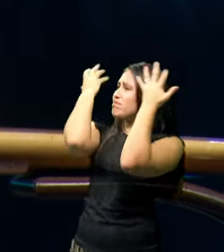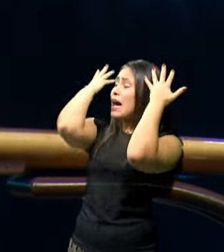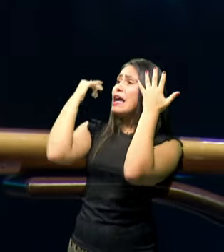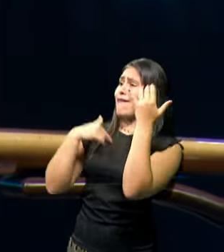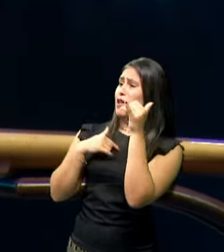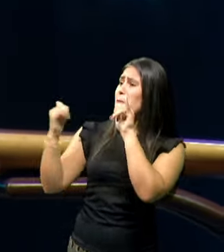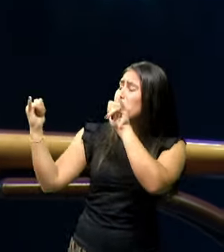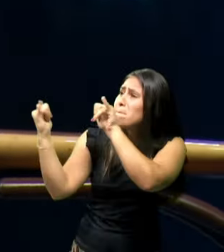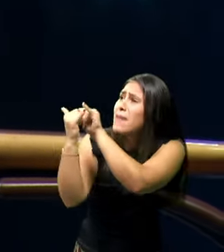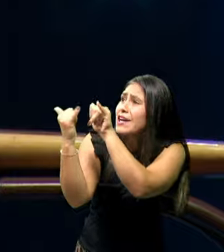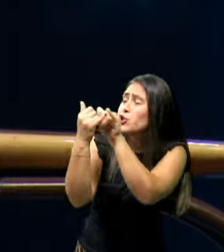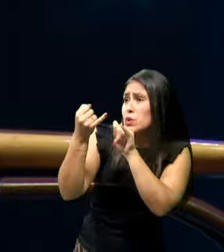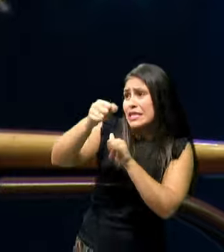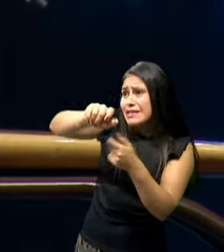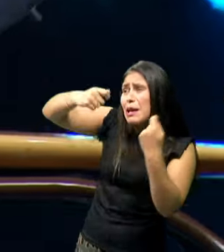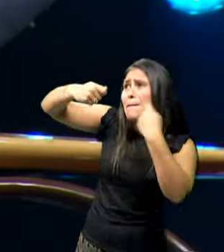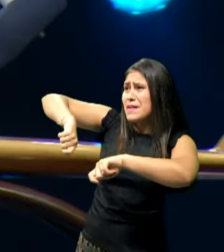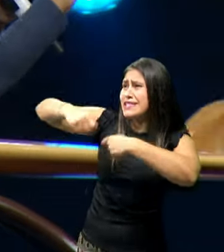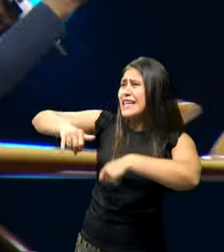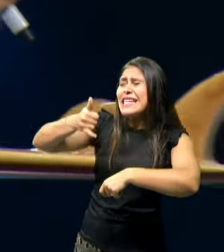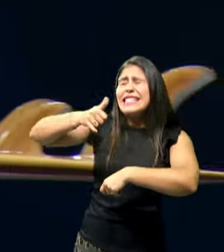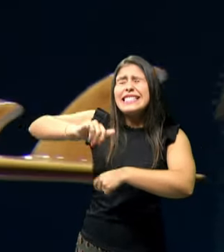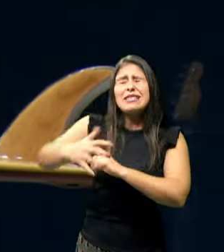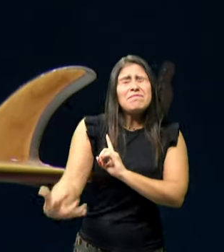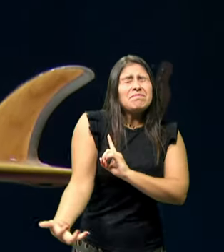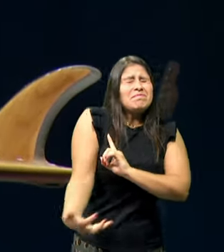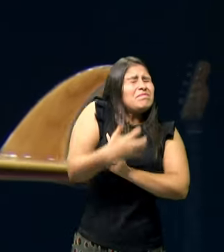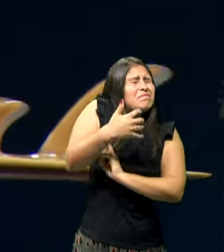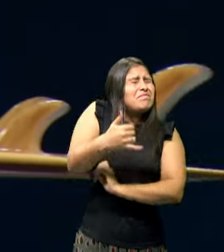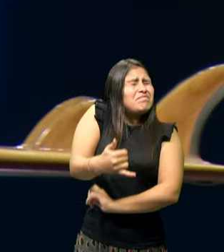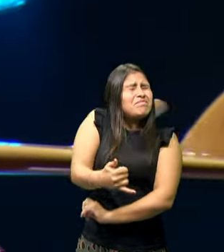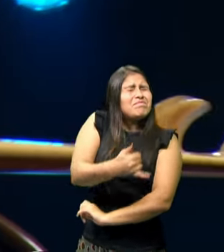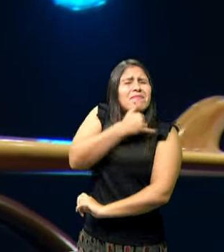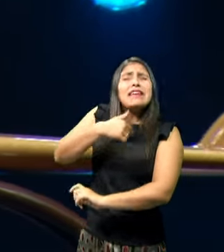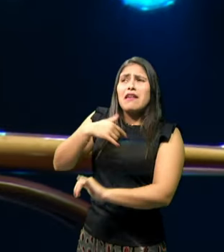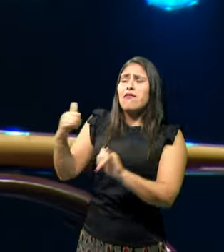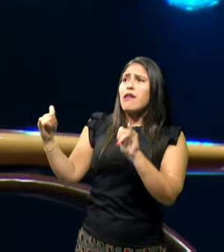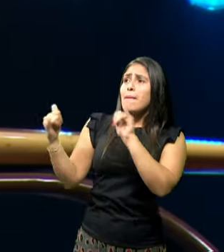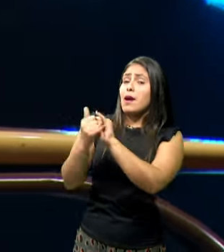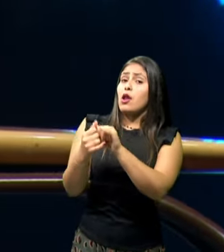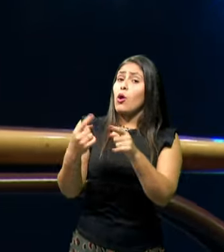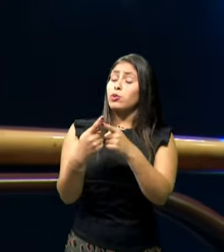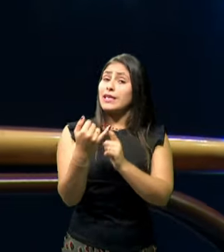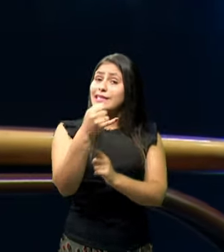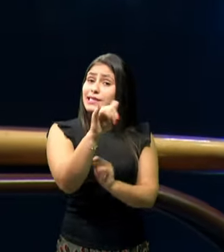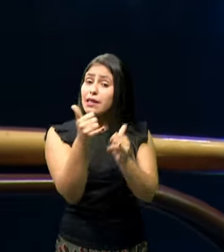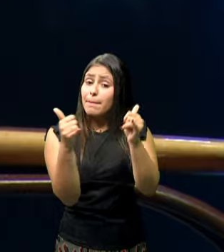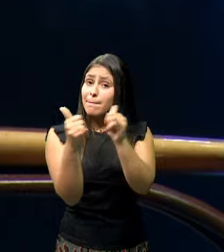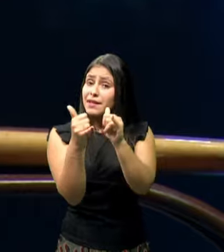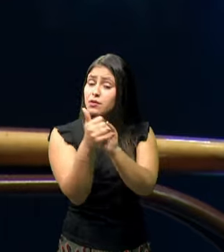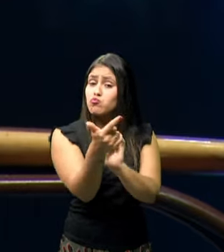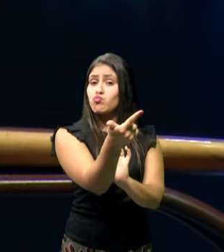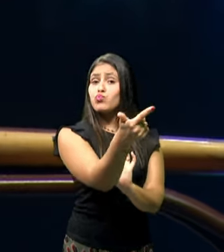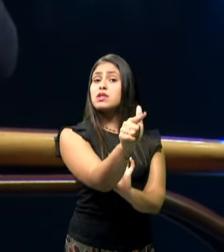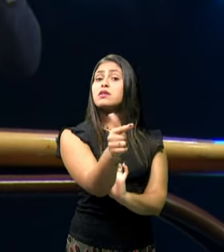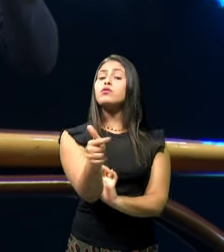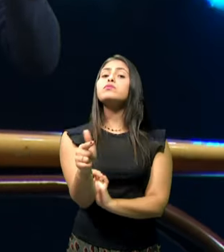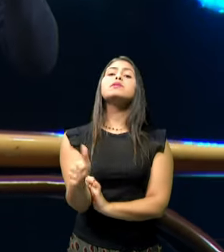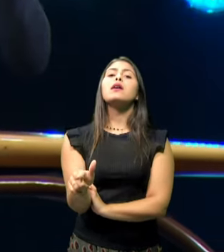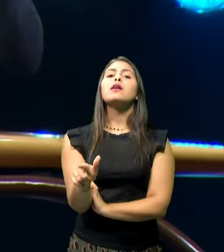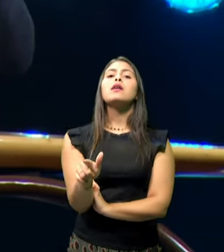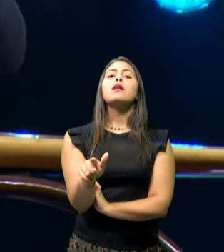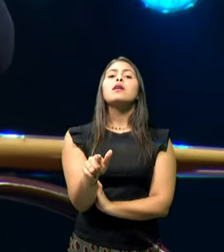quem eu tenho que liberar, por maior mal que tenha me feito, porque quando você não libera perdão, o seu